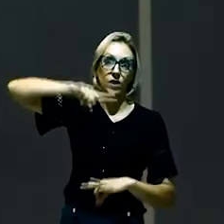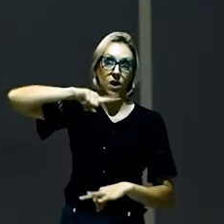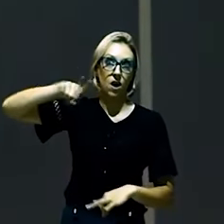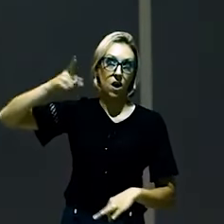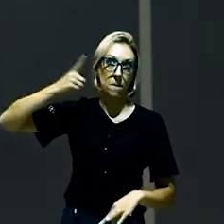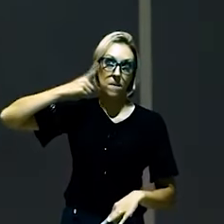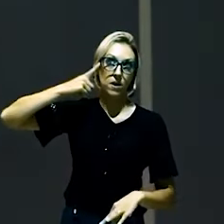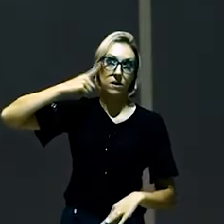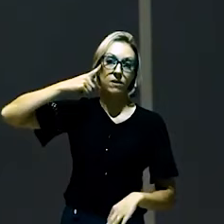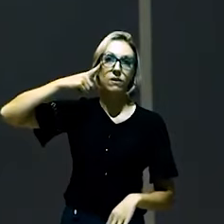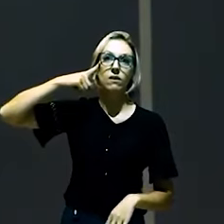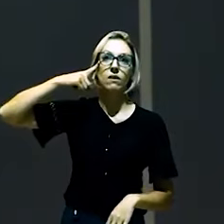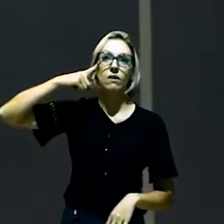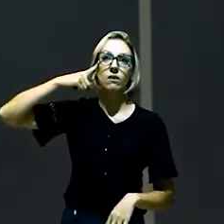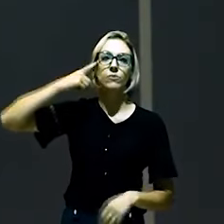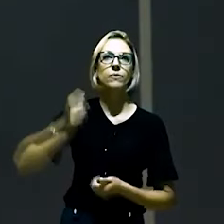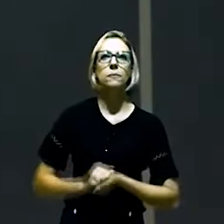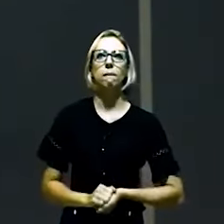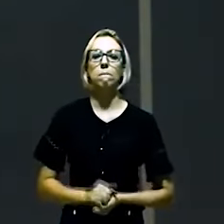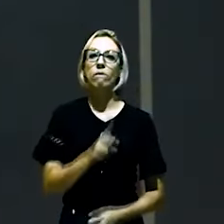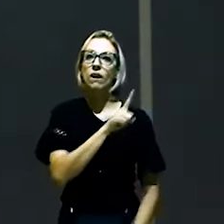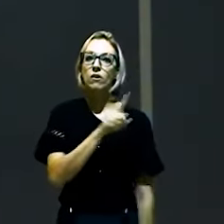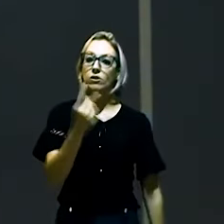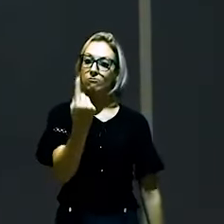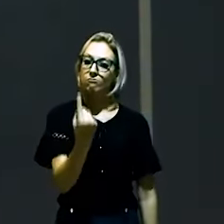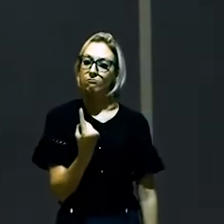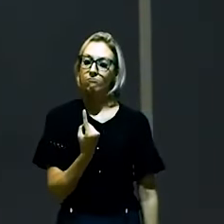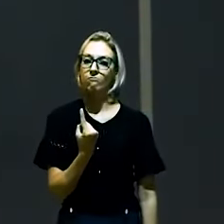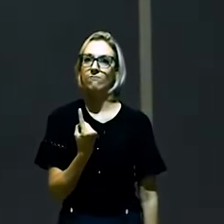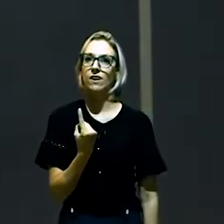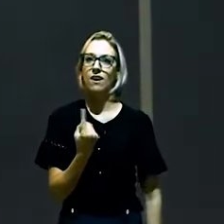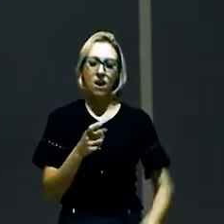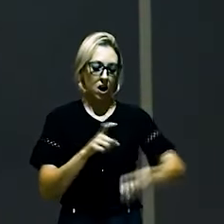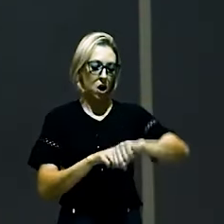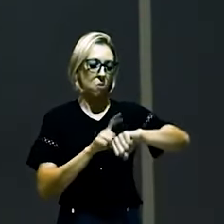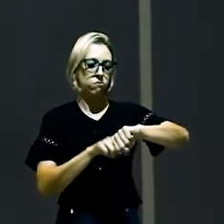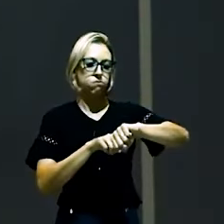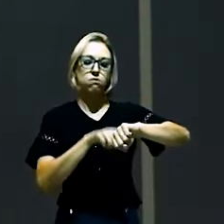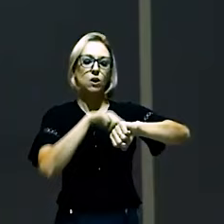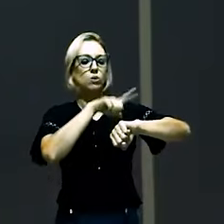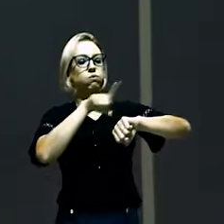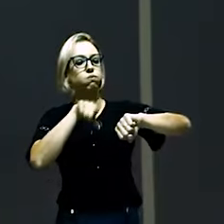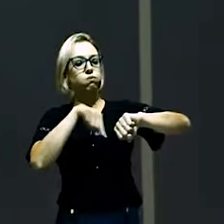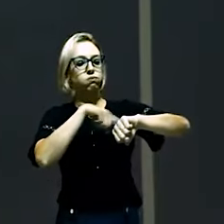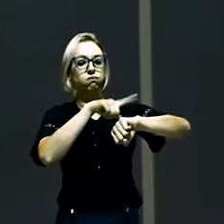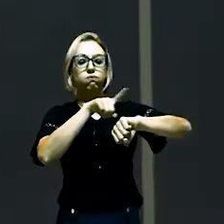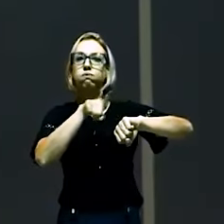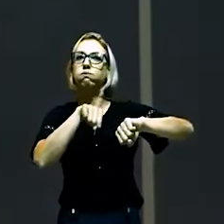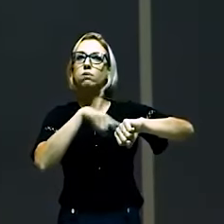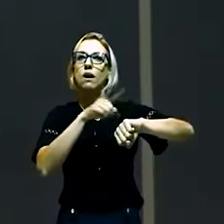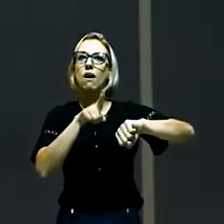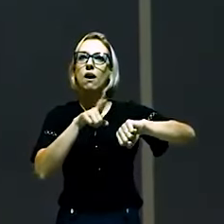Será que é possível você estar aqui e já fazem uma hora de culto e você não sentiu ainda nada